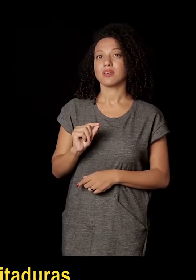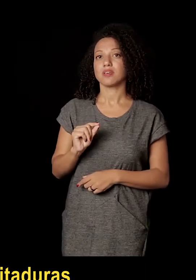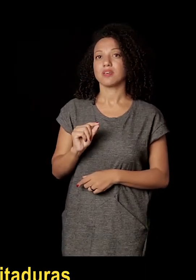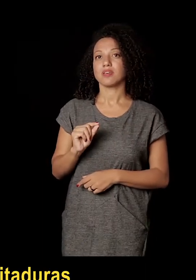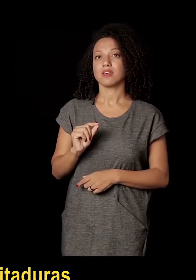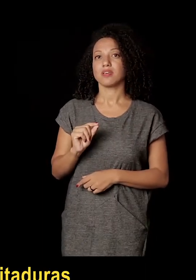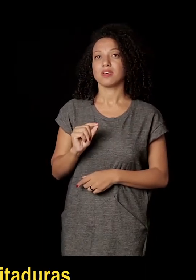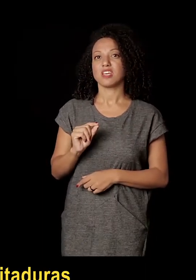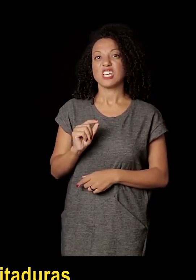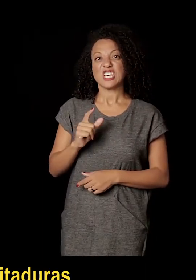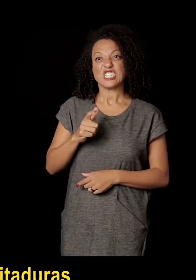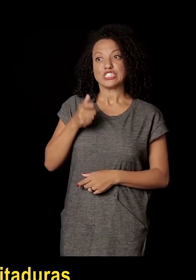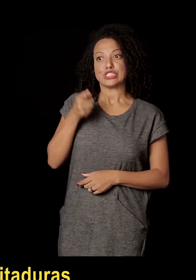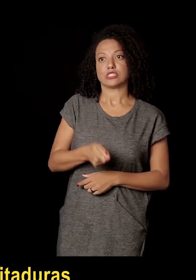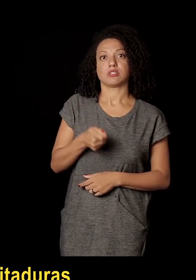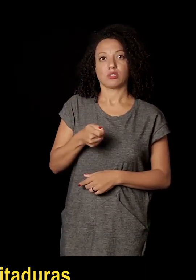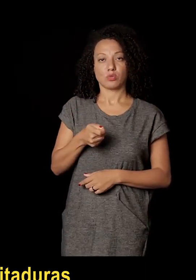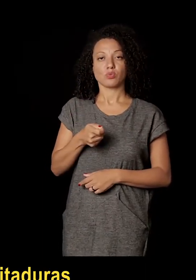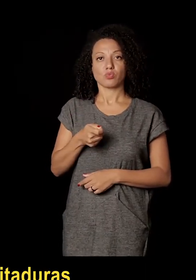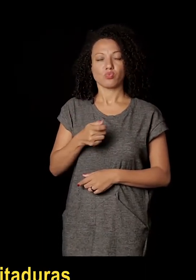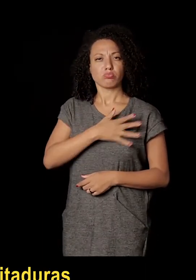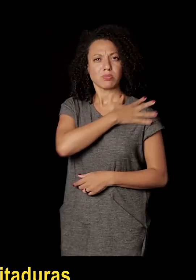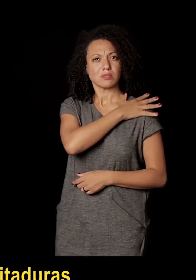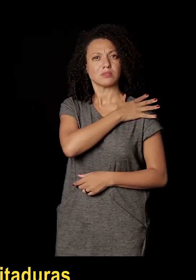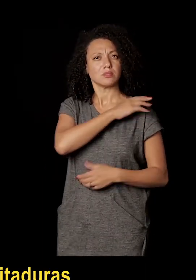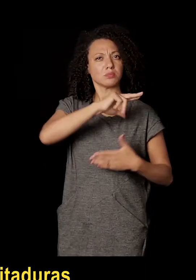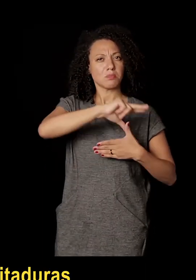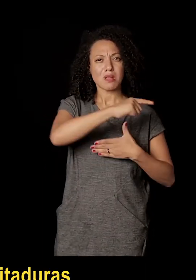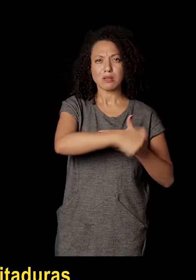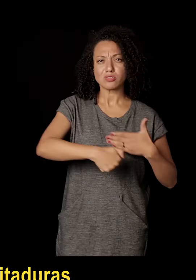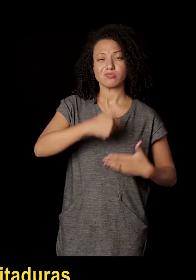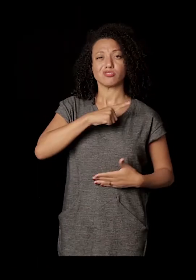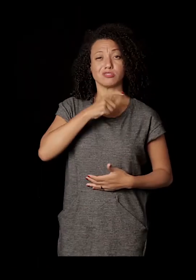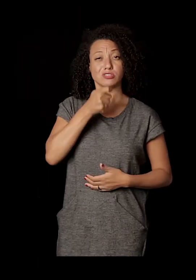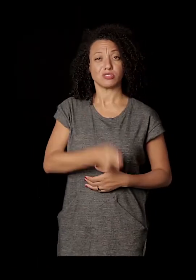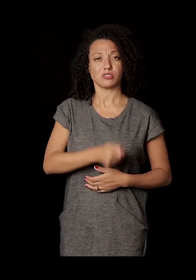existiam ditaduras acontecendo, né, no Brasil, na América Latina.